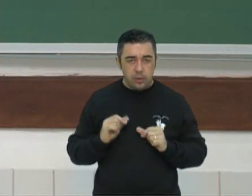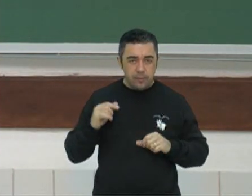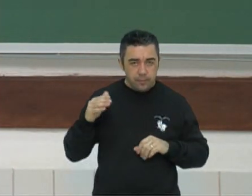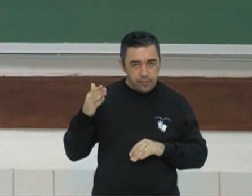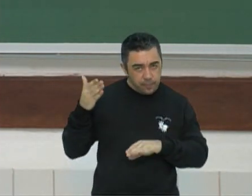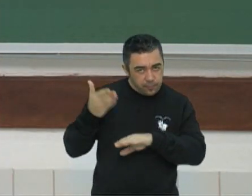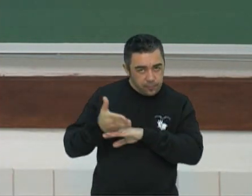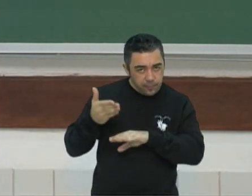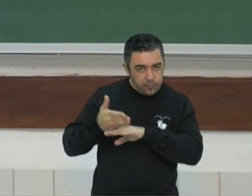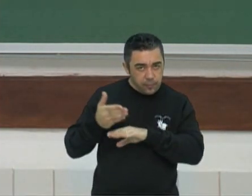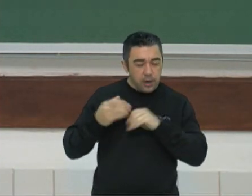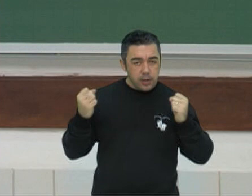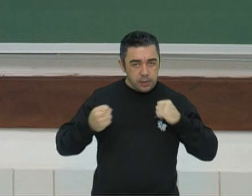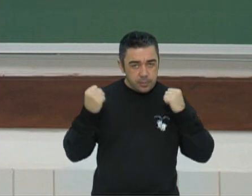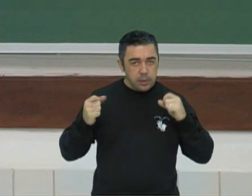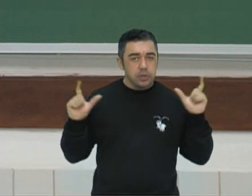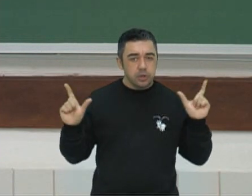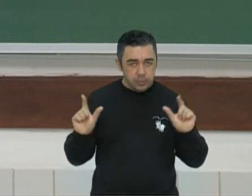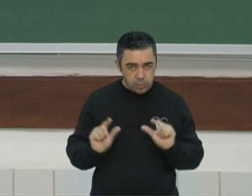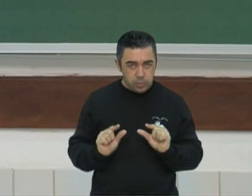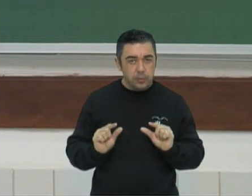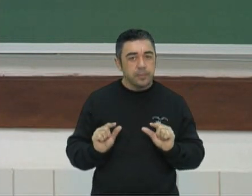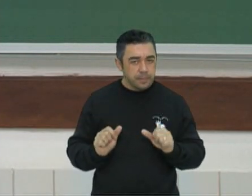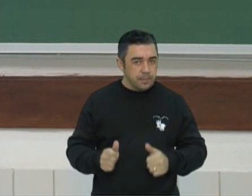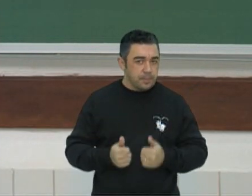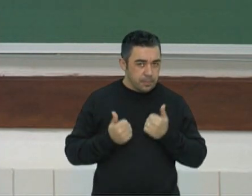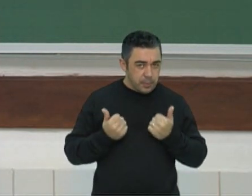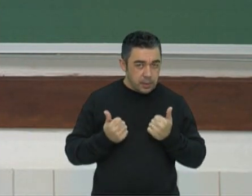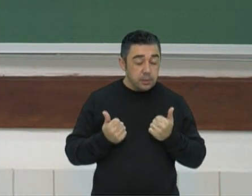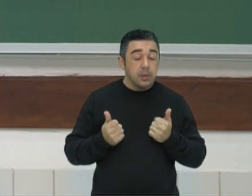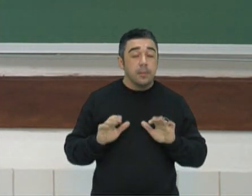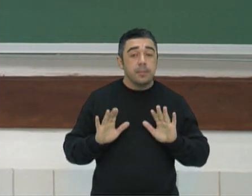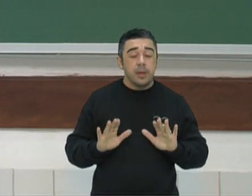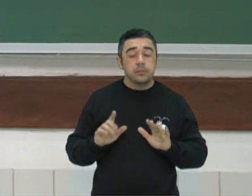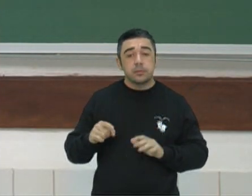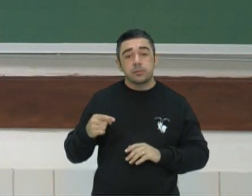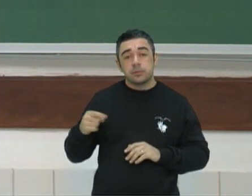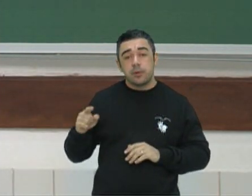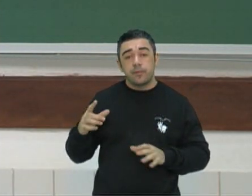academia que queimou gordura, beleza? Essa gordura foi queimada, mas aí ele foi